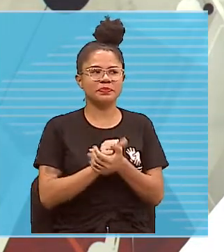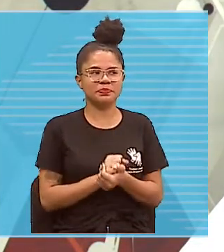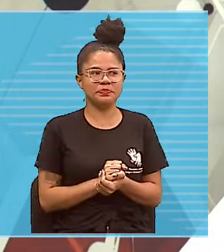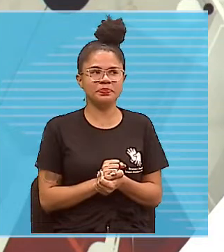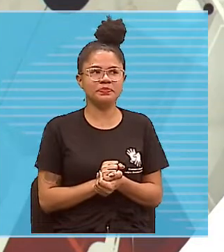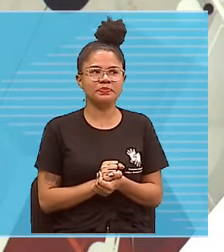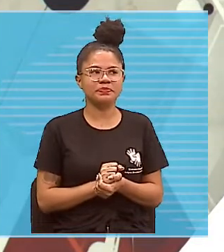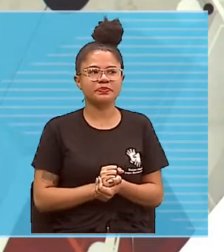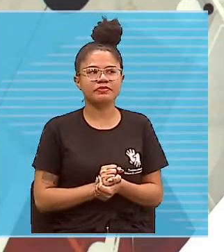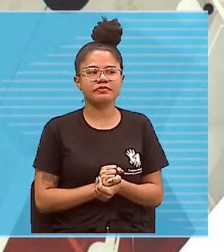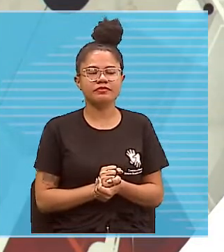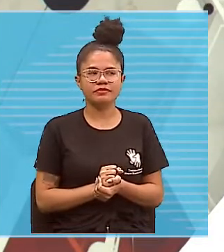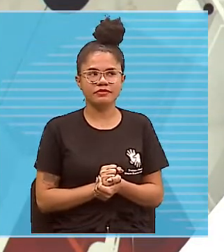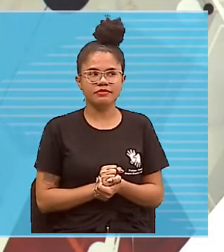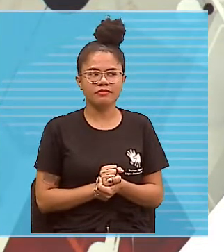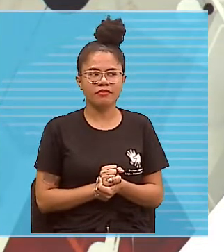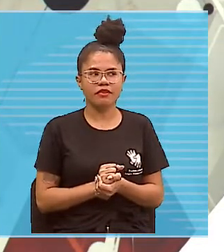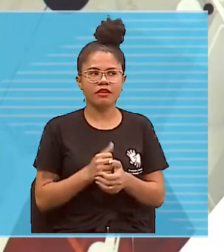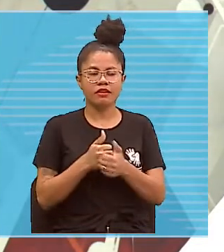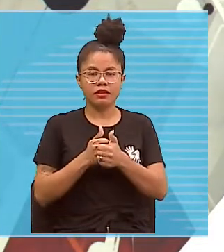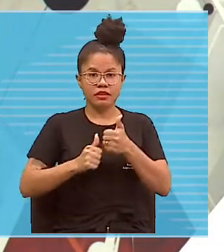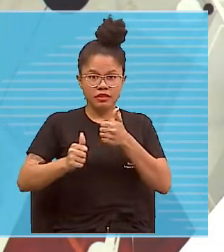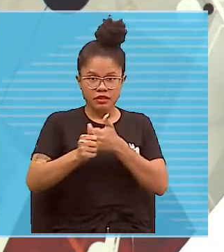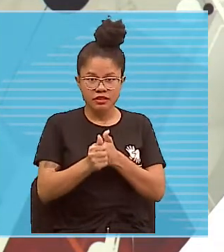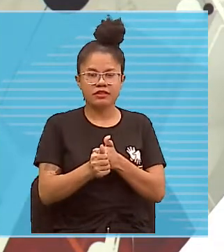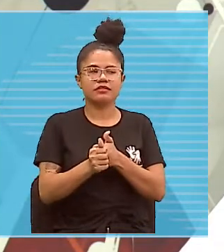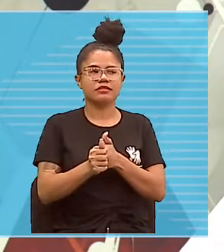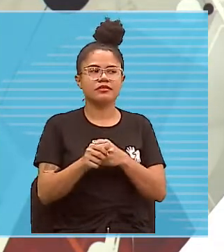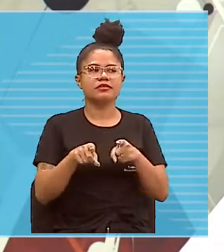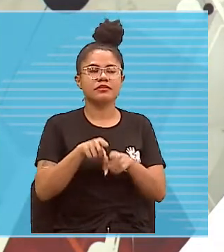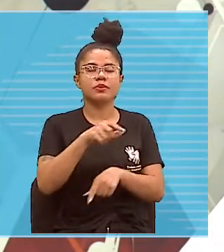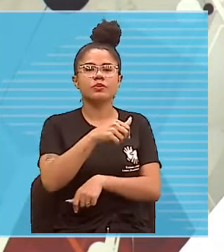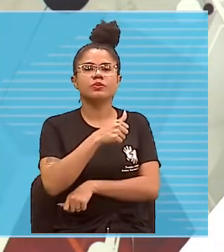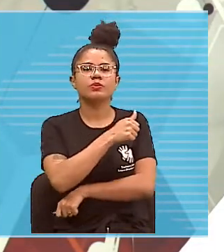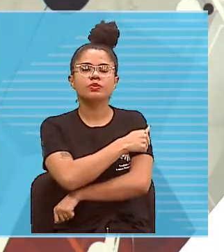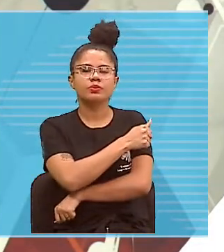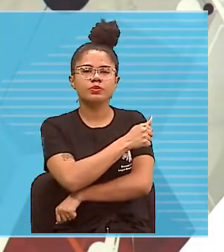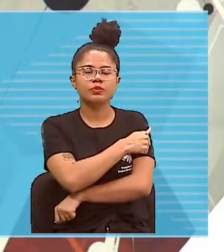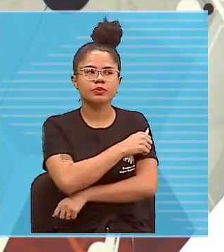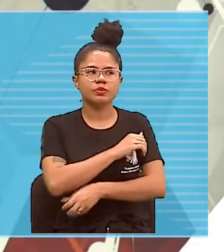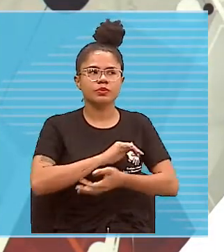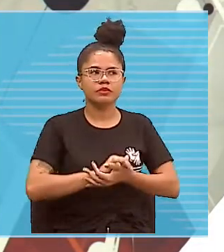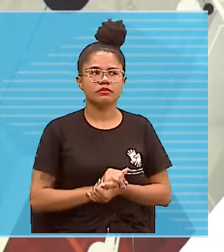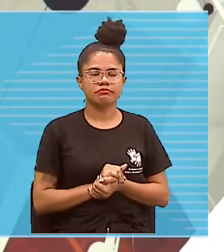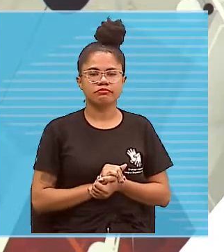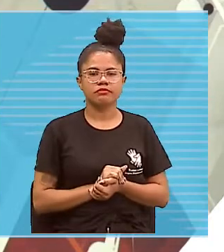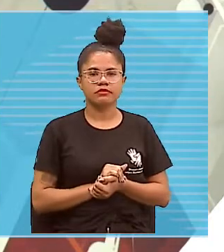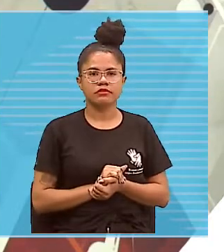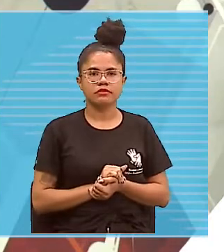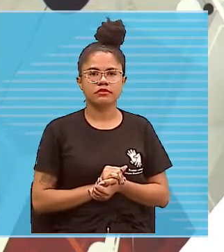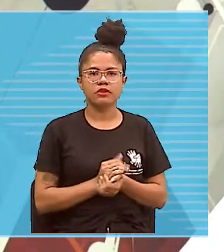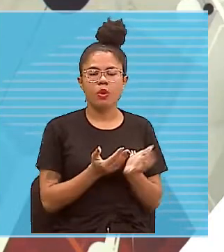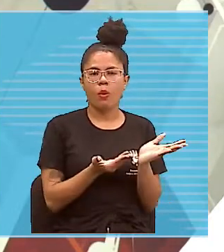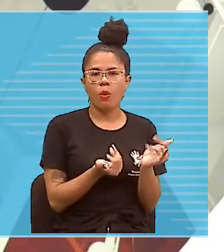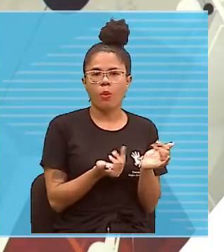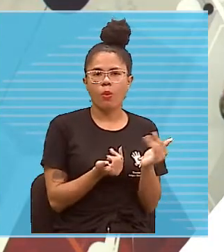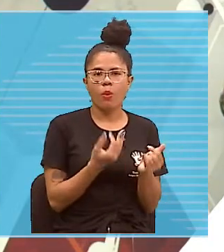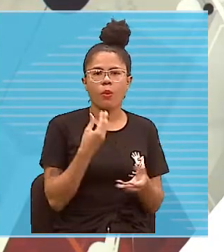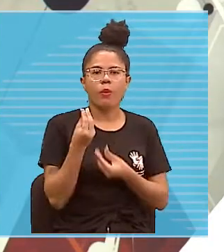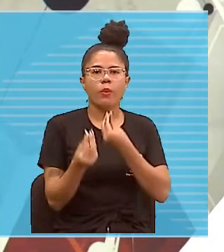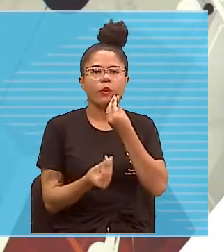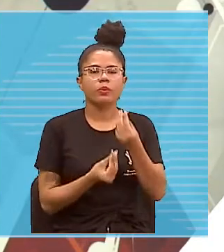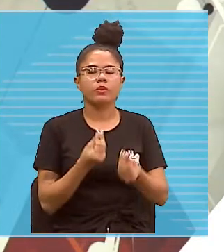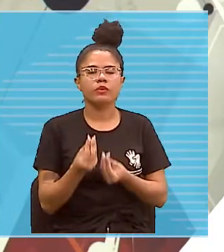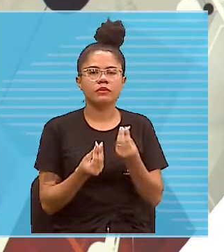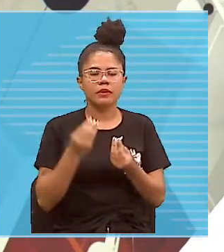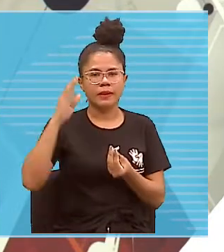juvenil. E o que é esse protagonismo juvenil? Quando falamos de protagonismo, nos referimos ao jovem como personagem